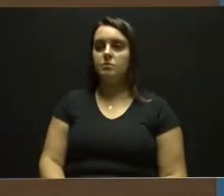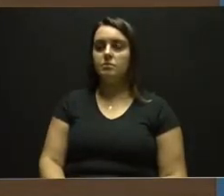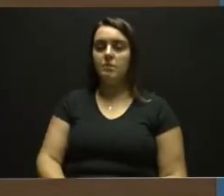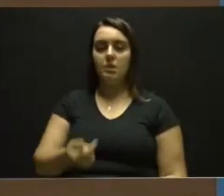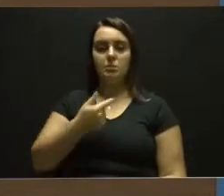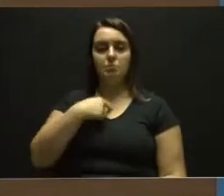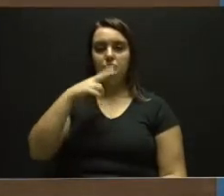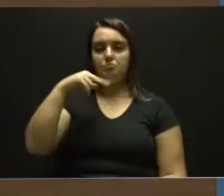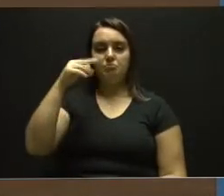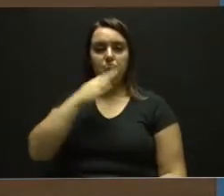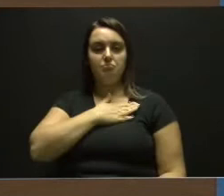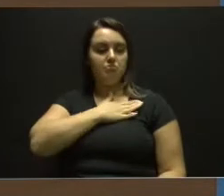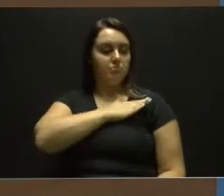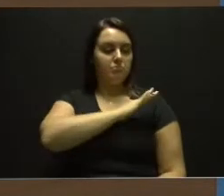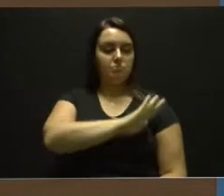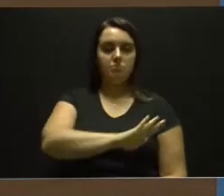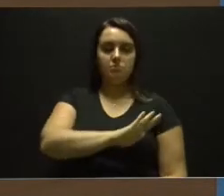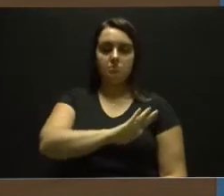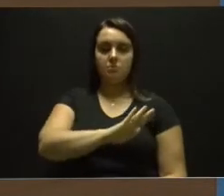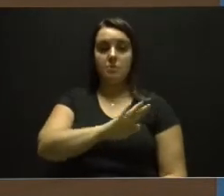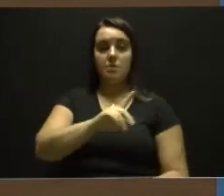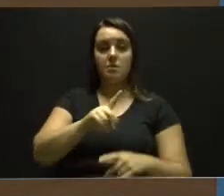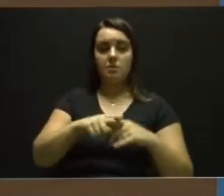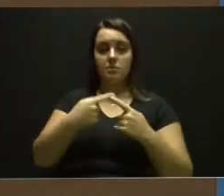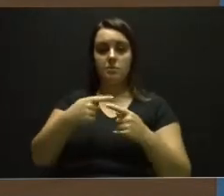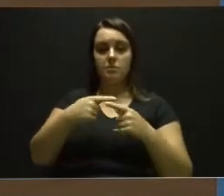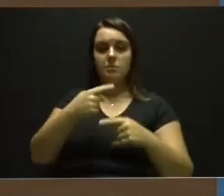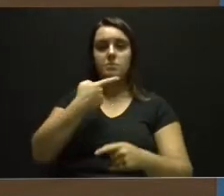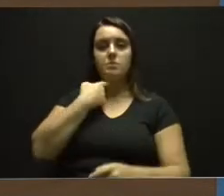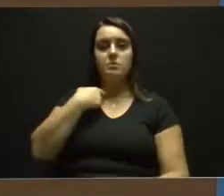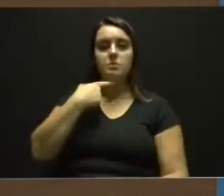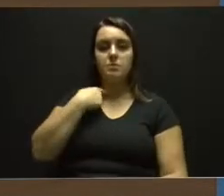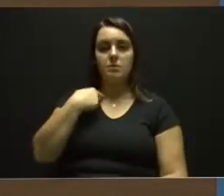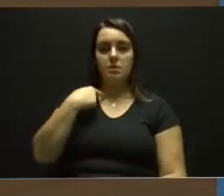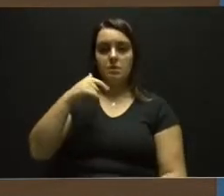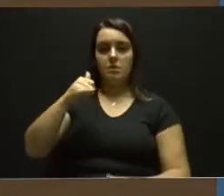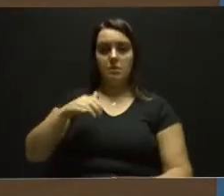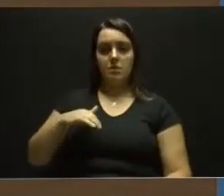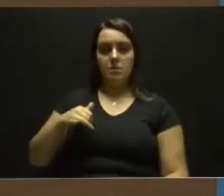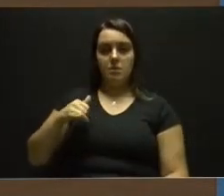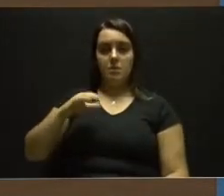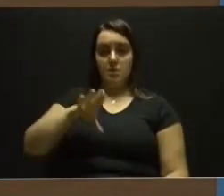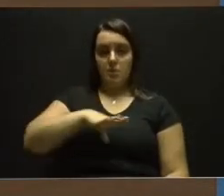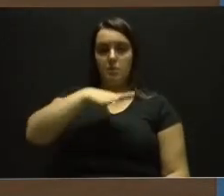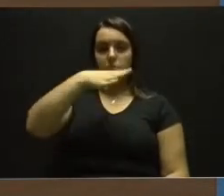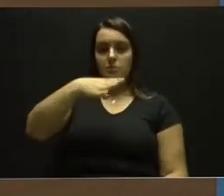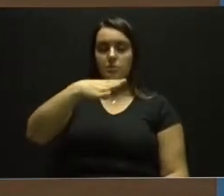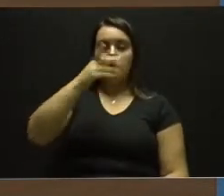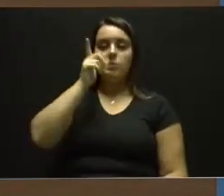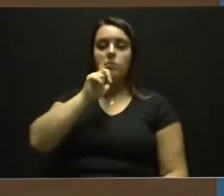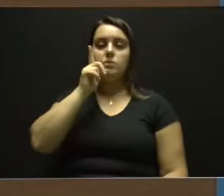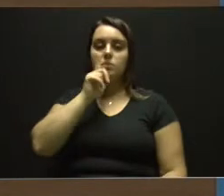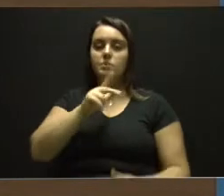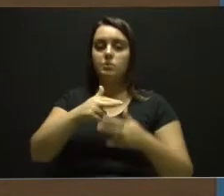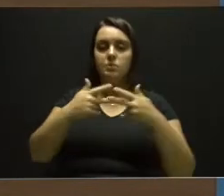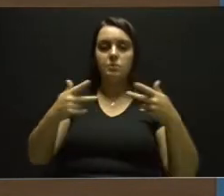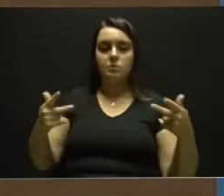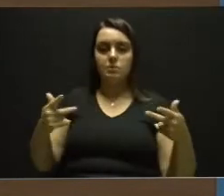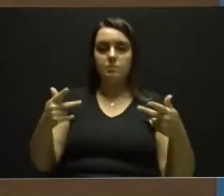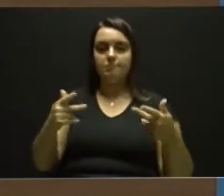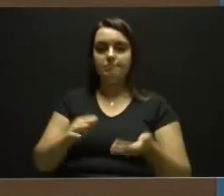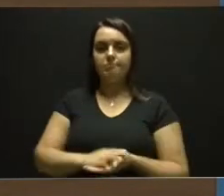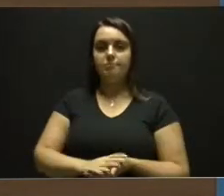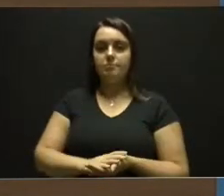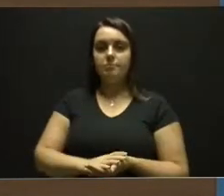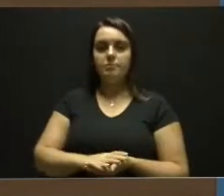acho que tudo é força de vontade da pessoa você conseguiu o objetivo acho que não existe